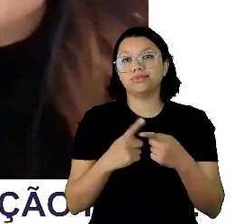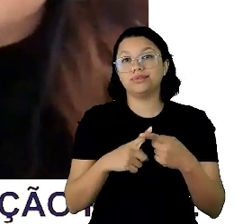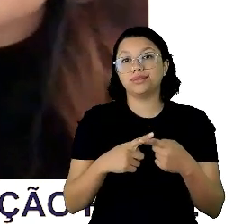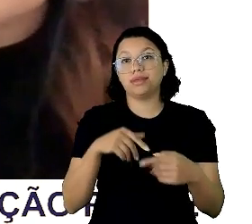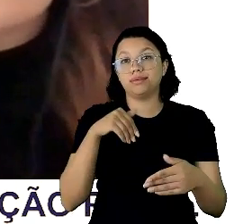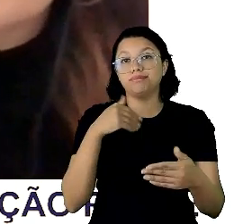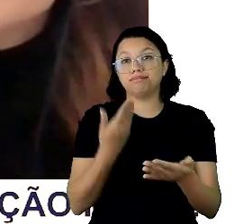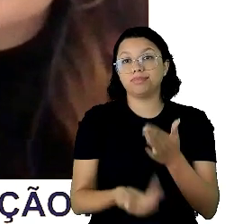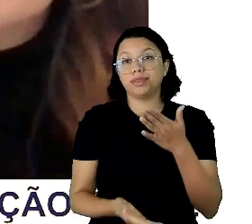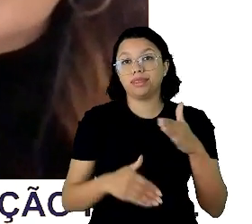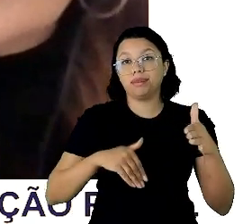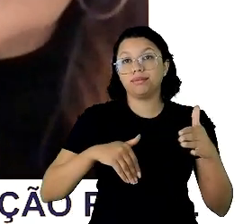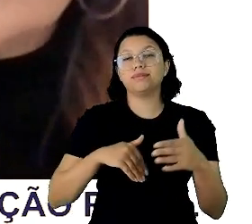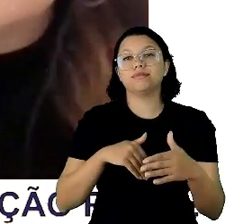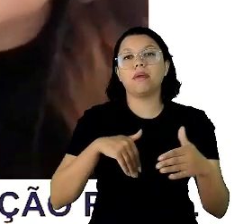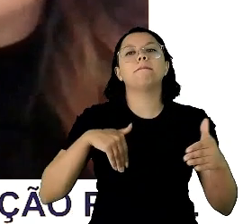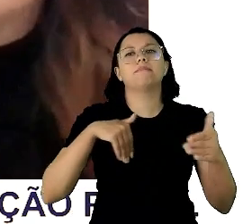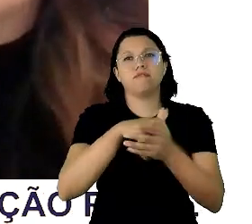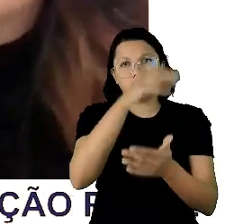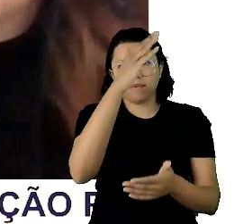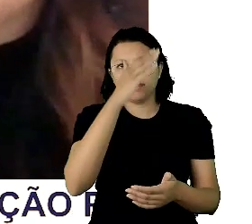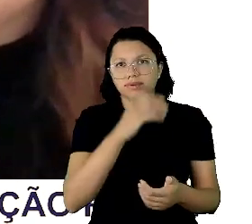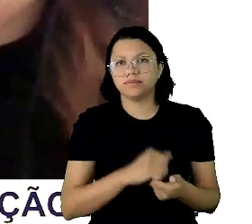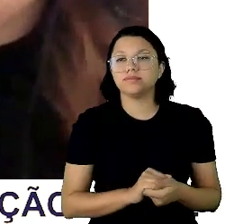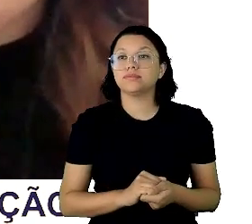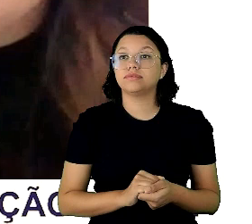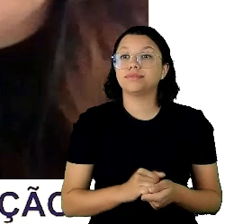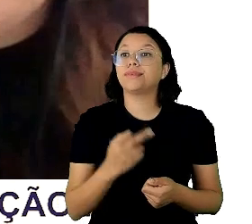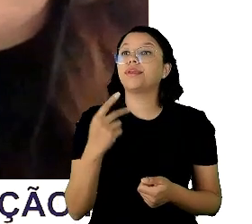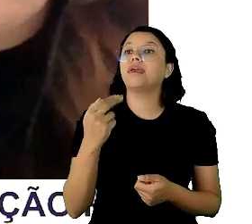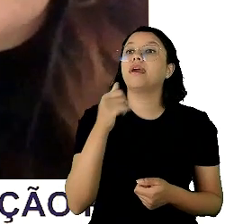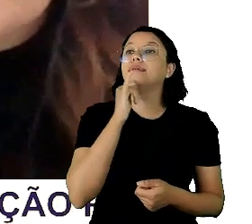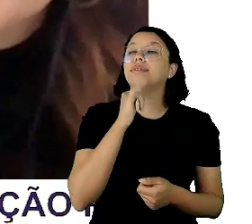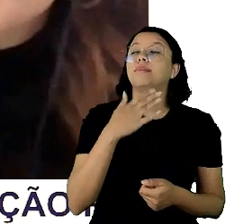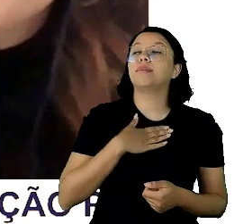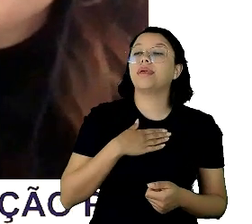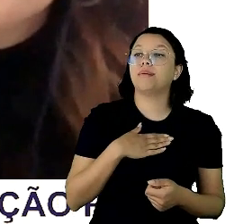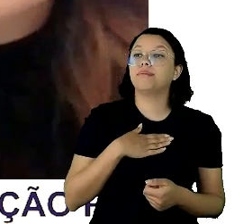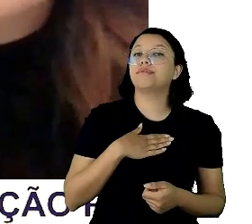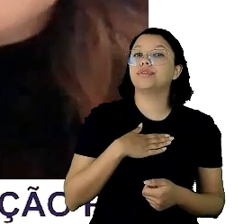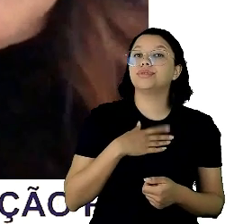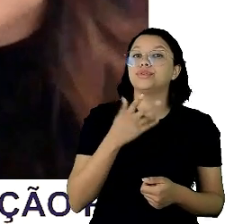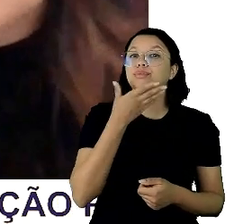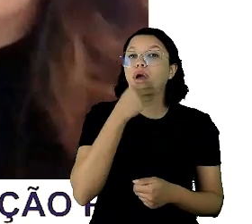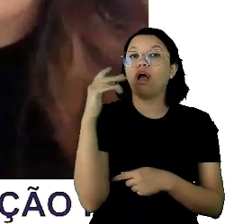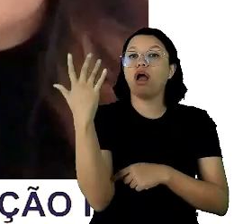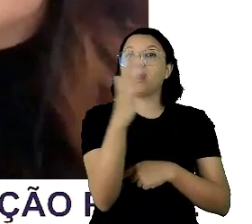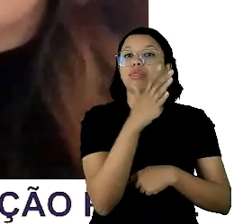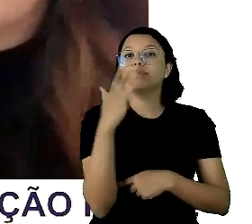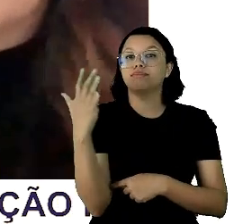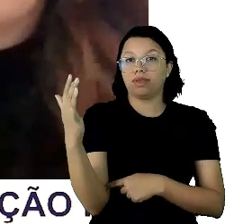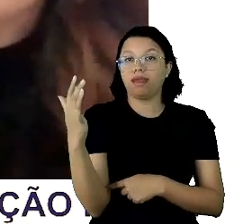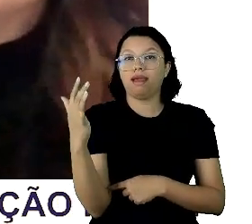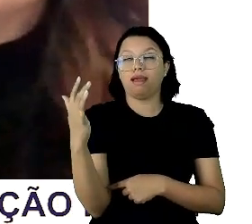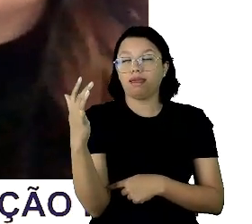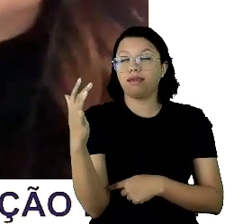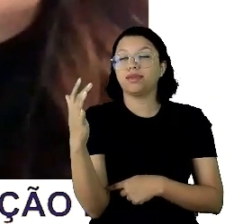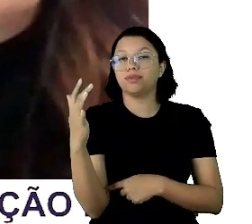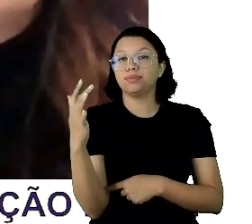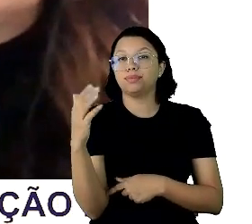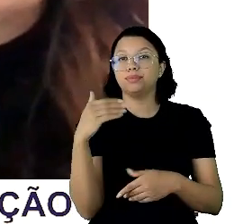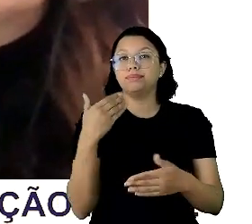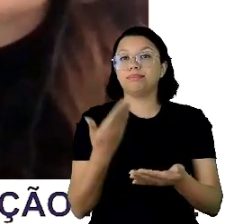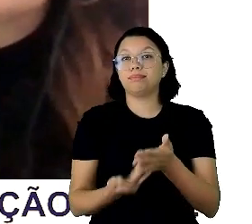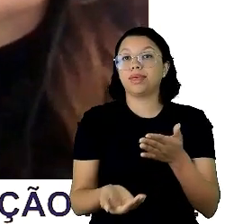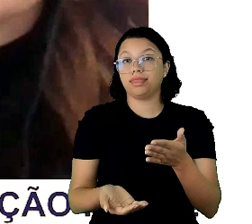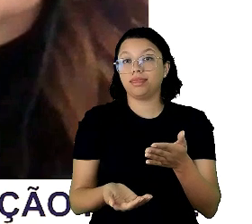o cara do parque, que foi me xingar porque ele perdeu o emprego. Exato. Você é responsável, você ainda tem que pagar uma indenização para ele,